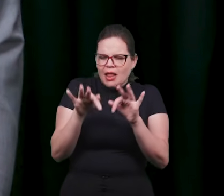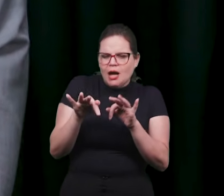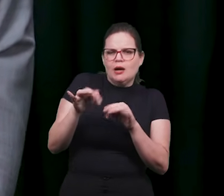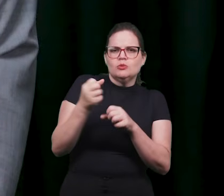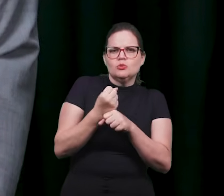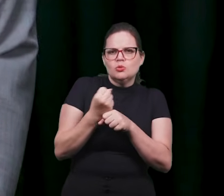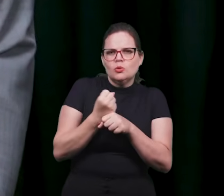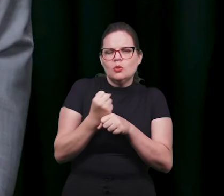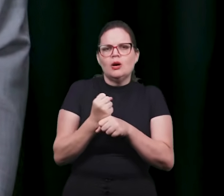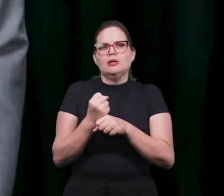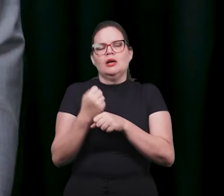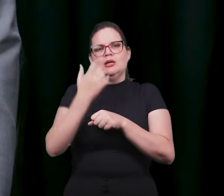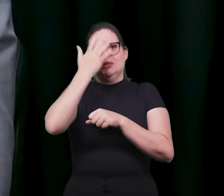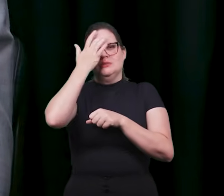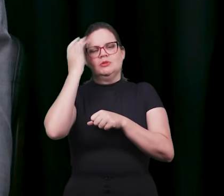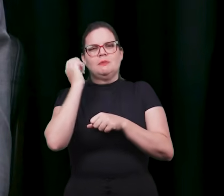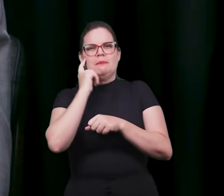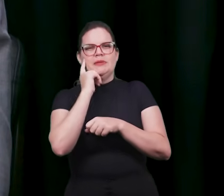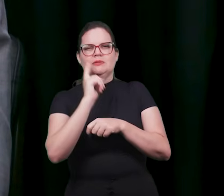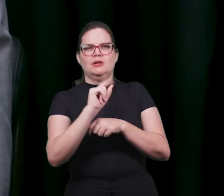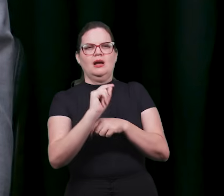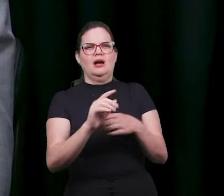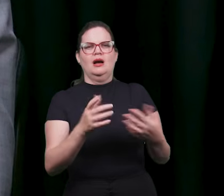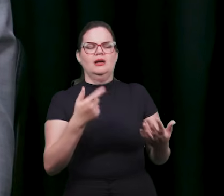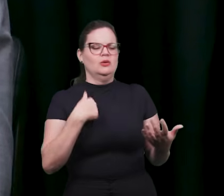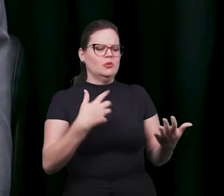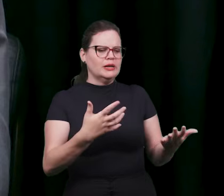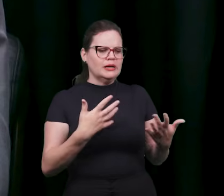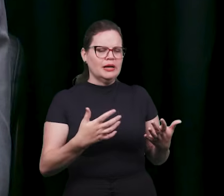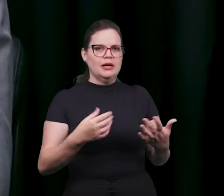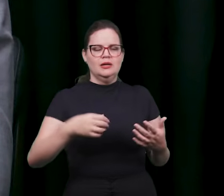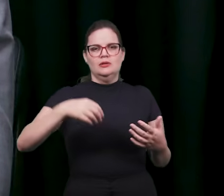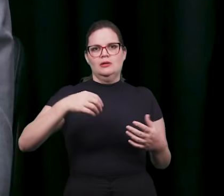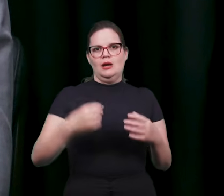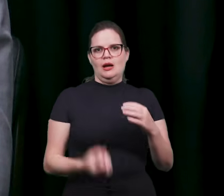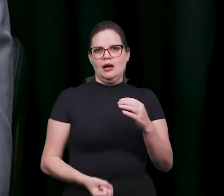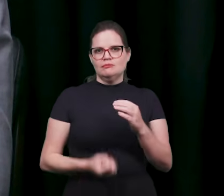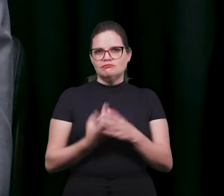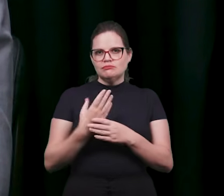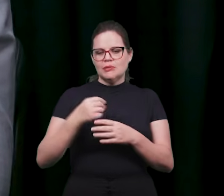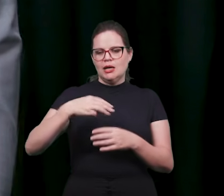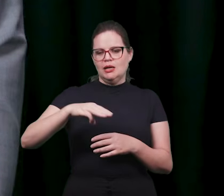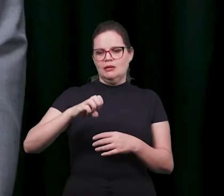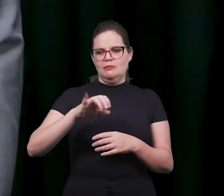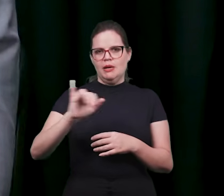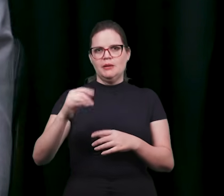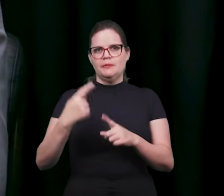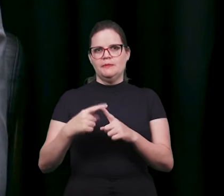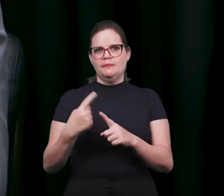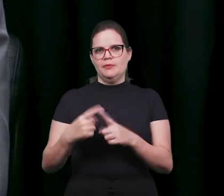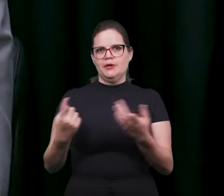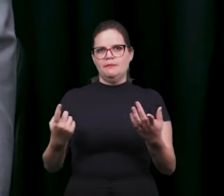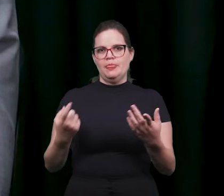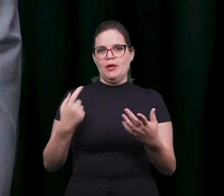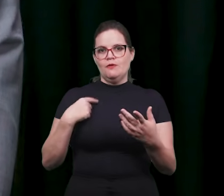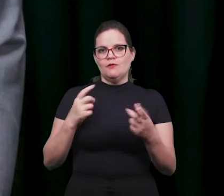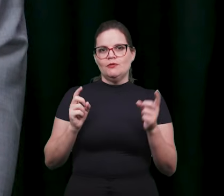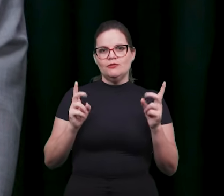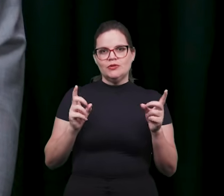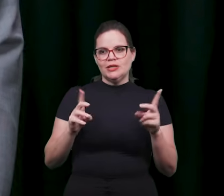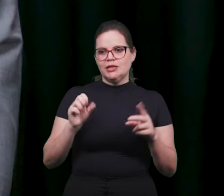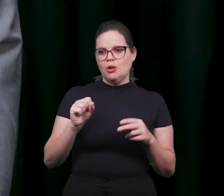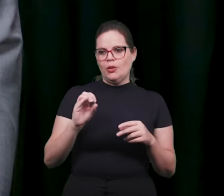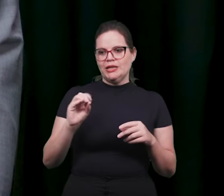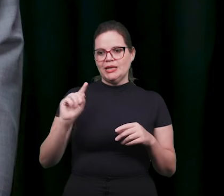do ano, então alguém pode falar assim, sabe de uma coisa, eu vou abrir a MEI lá em novembro, dezembro, para eu vender 81 mil que eu preciso vender. Não,